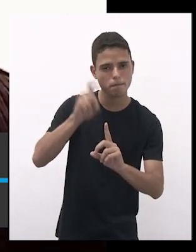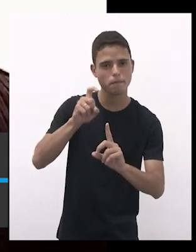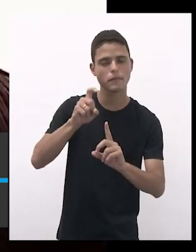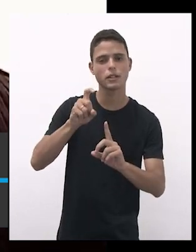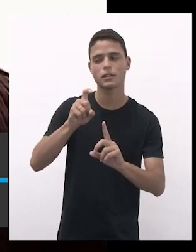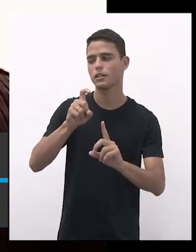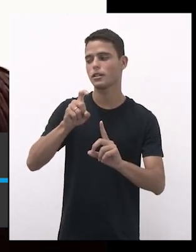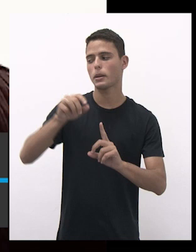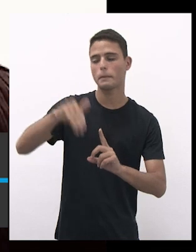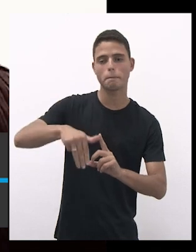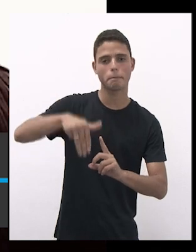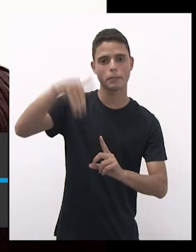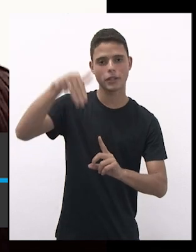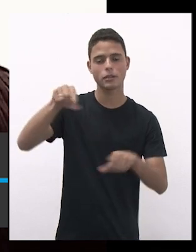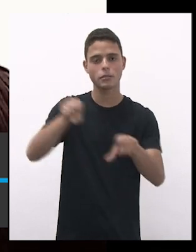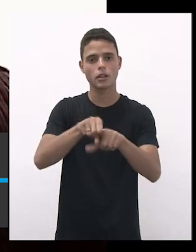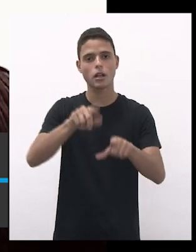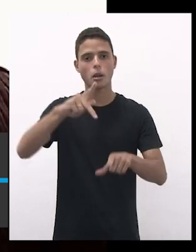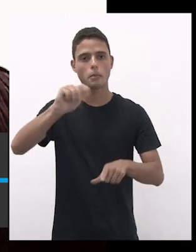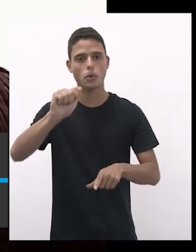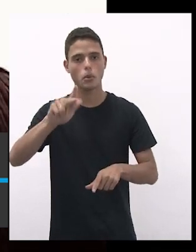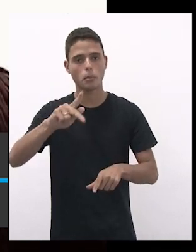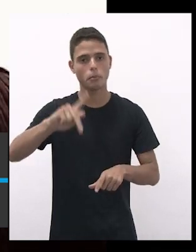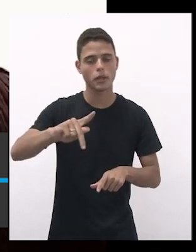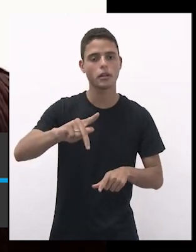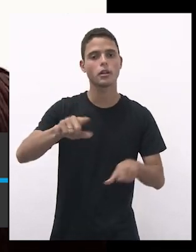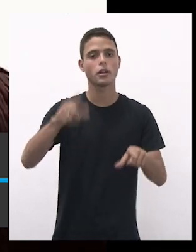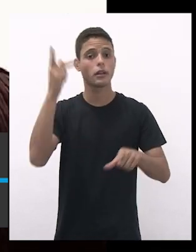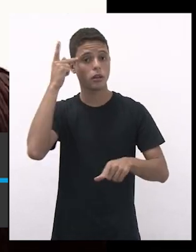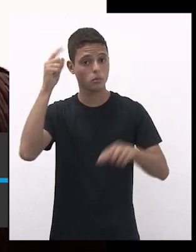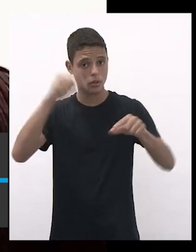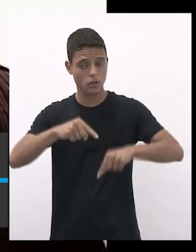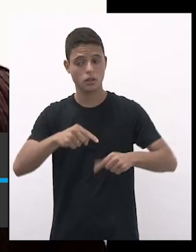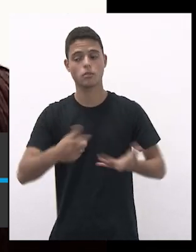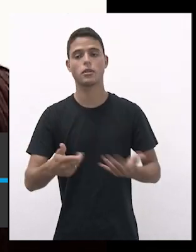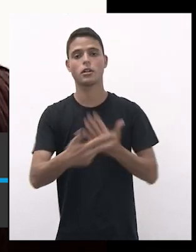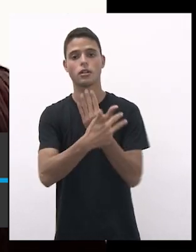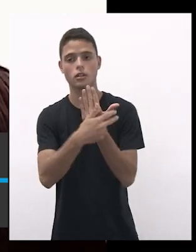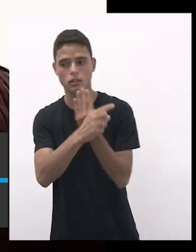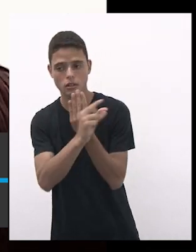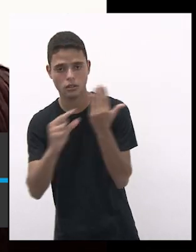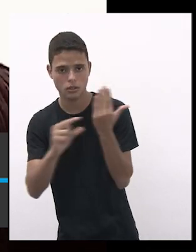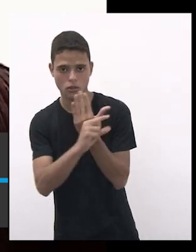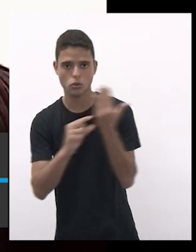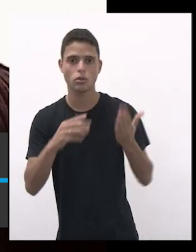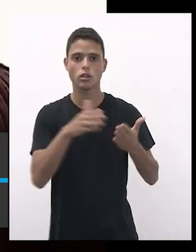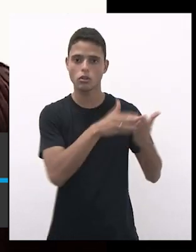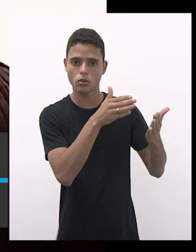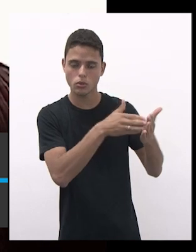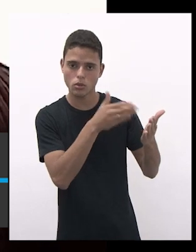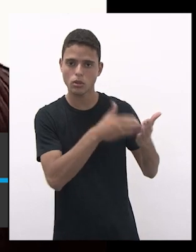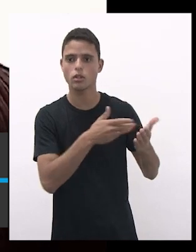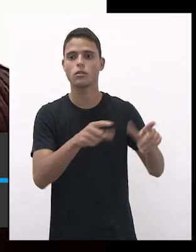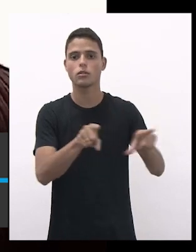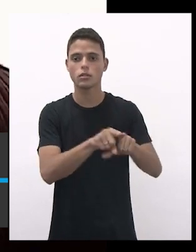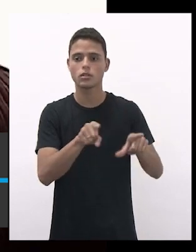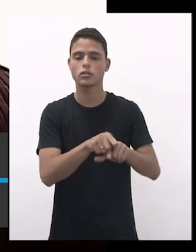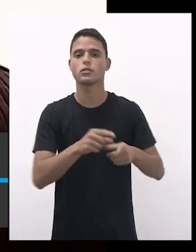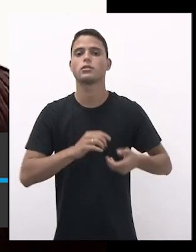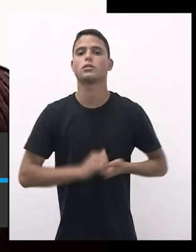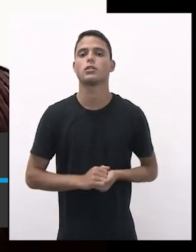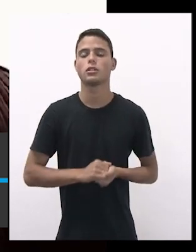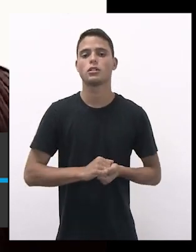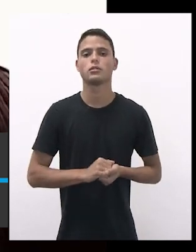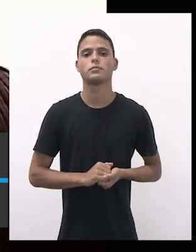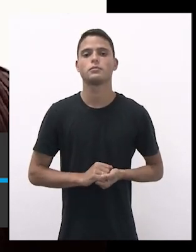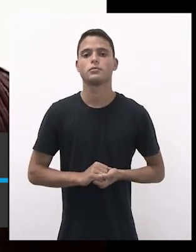PUC São Paulo. É autora do livro O Duplo Espelho, sobre o processo de escrita de Clarice